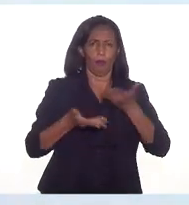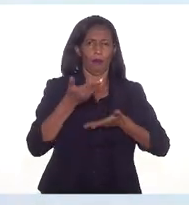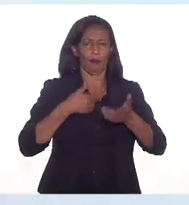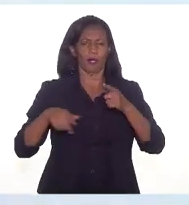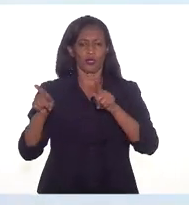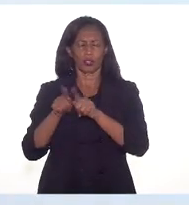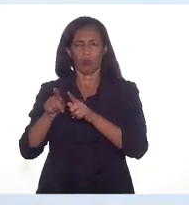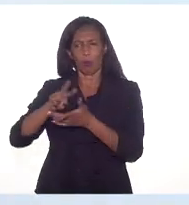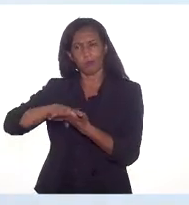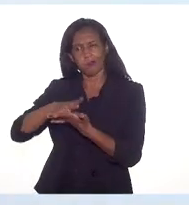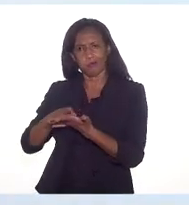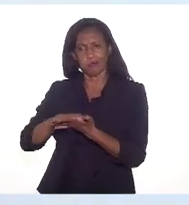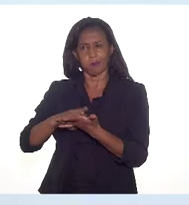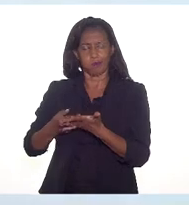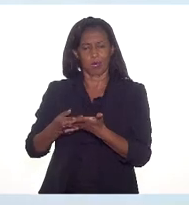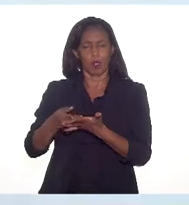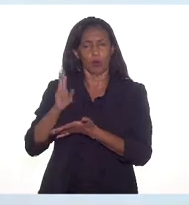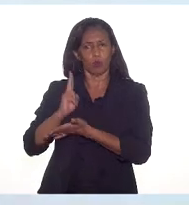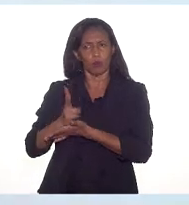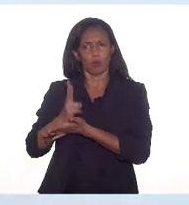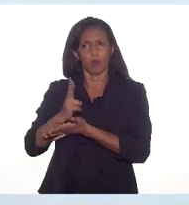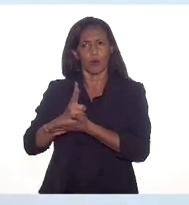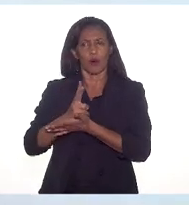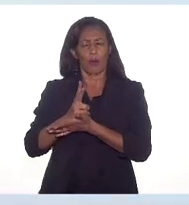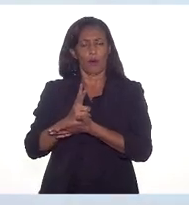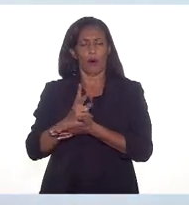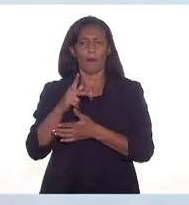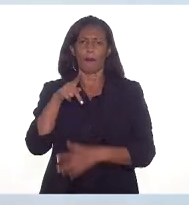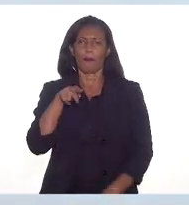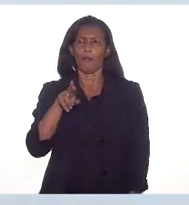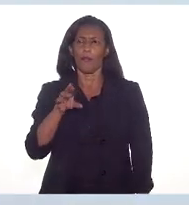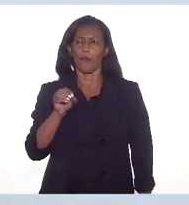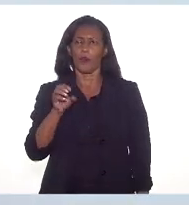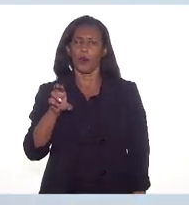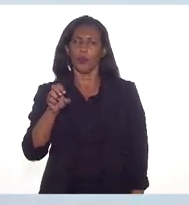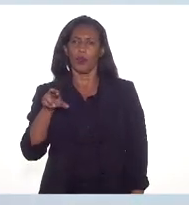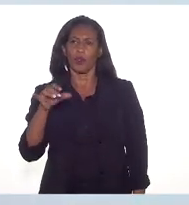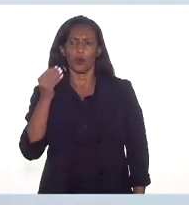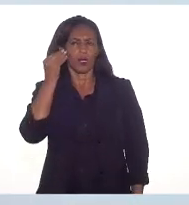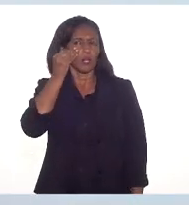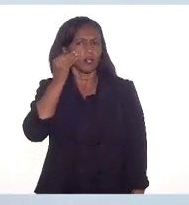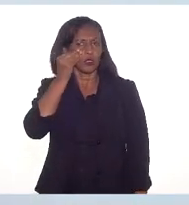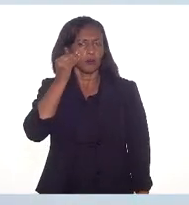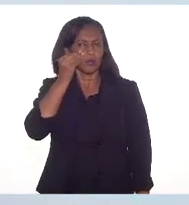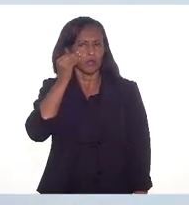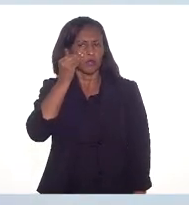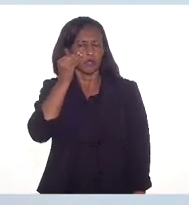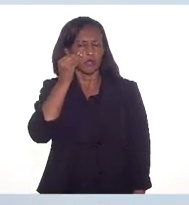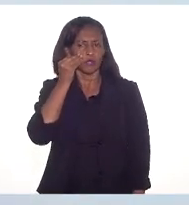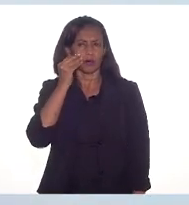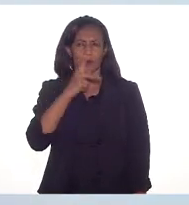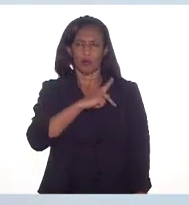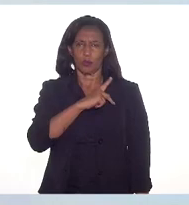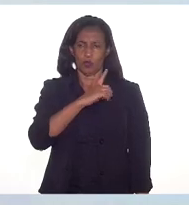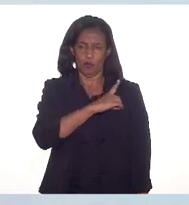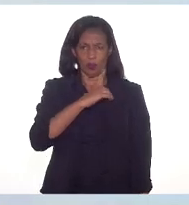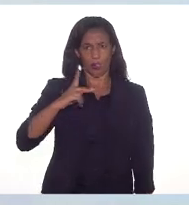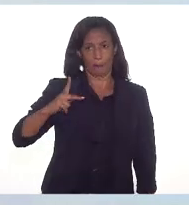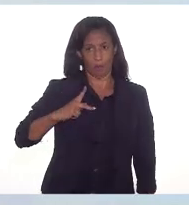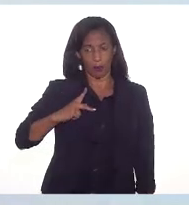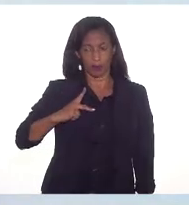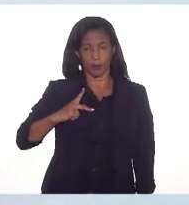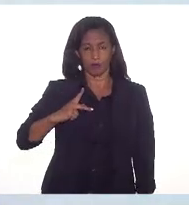com essas interpretações conservadoras da Procuradoria-Geral da Fazenda Nacional. A experiência da Defensoria, acho que de todo o Estado, com o